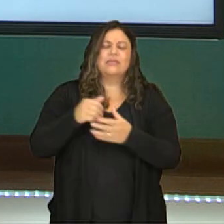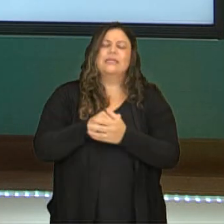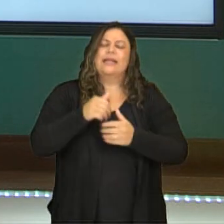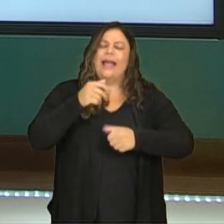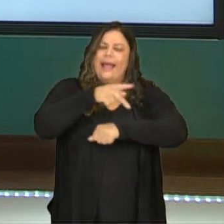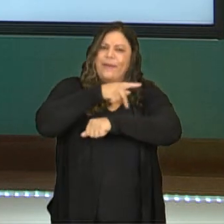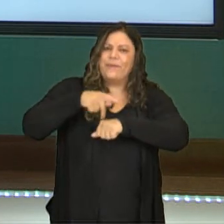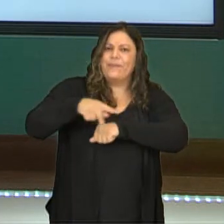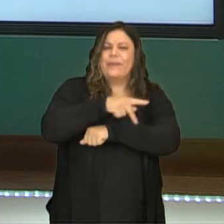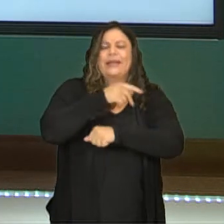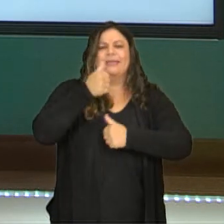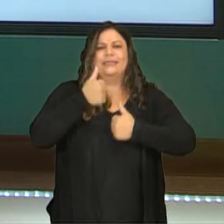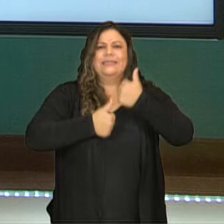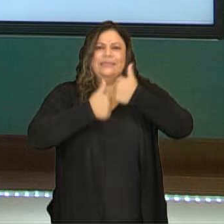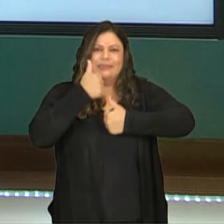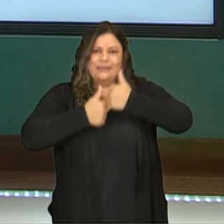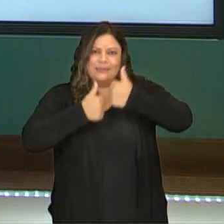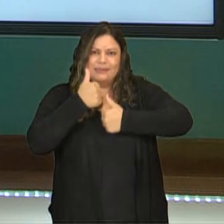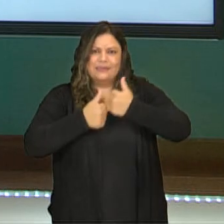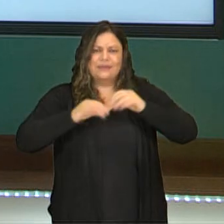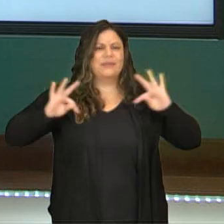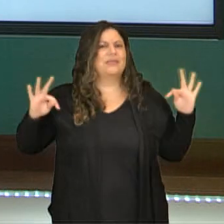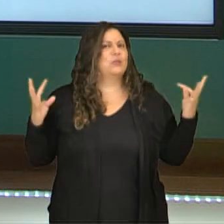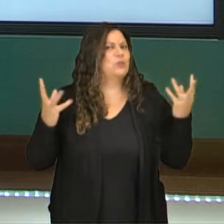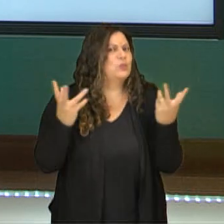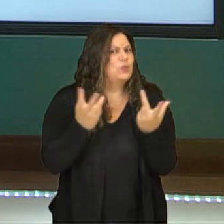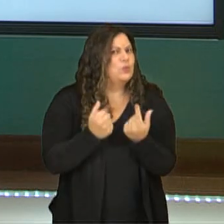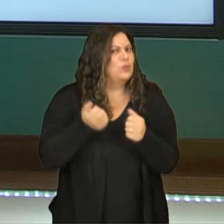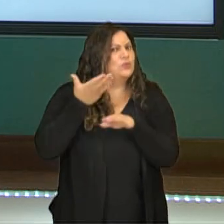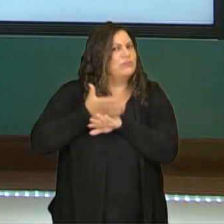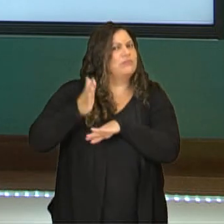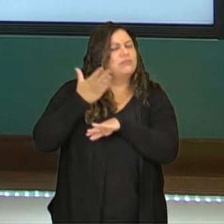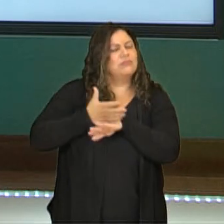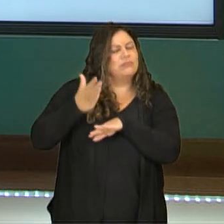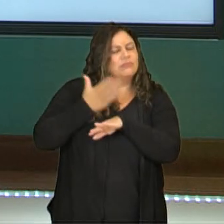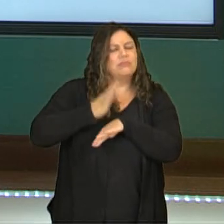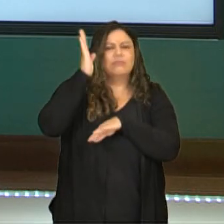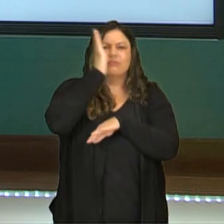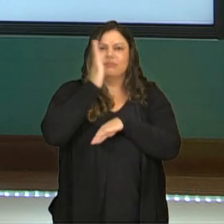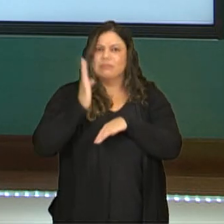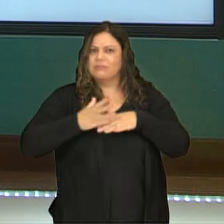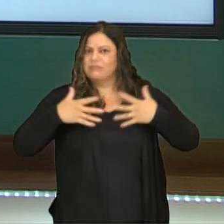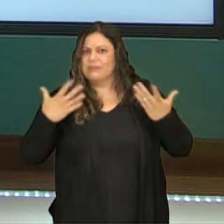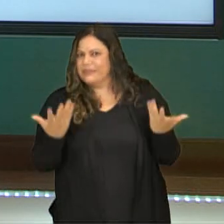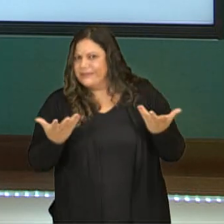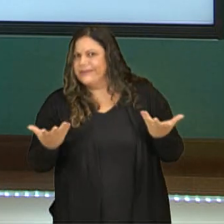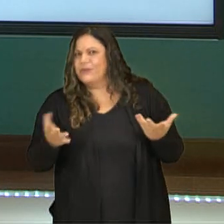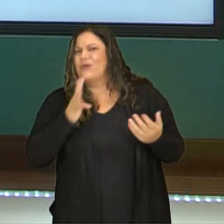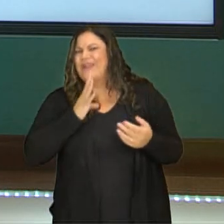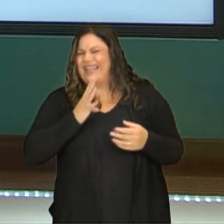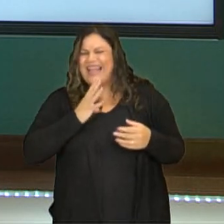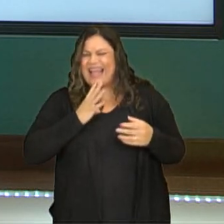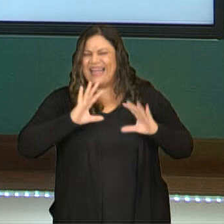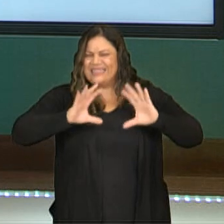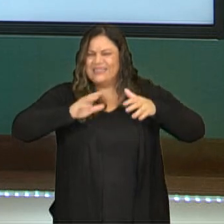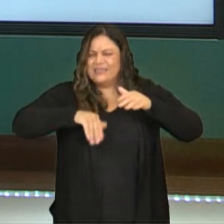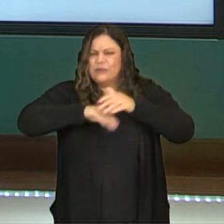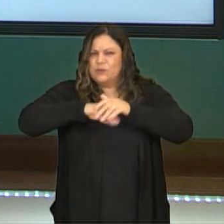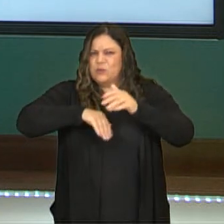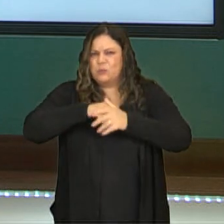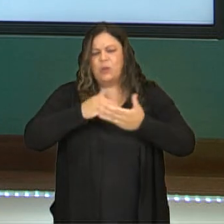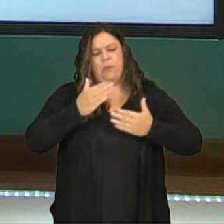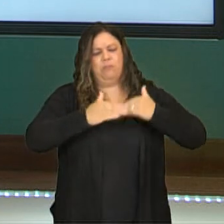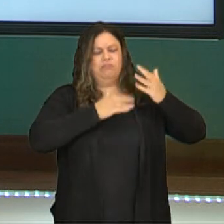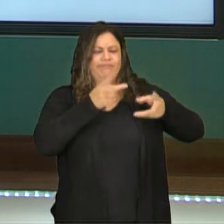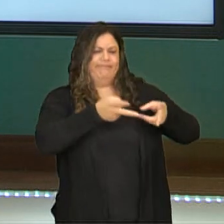que todos os brasileiros praticam futebol ou conhecem o futebol? É uma questão muito complicada você generalizar. É claro que se constrói uma